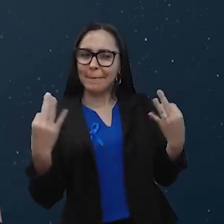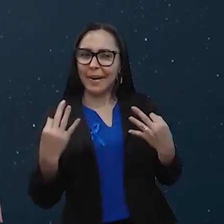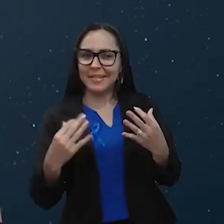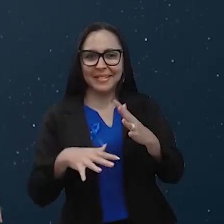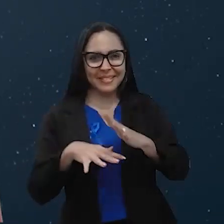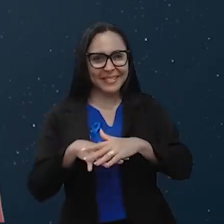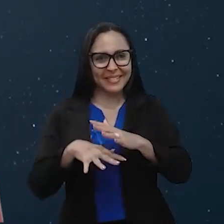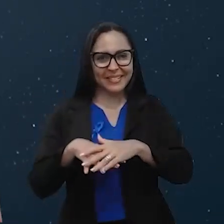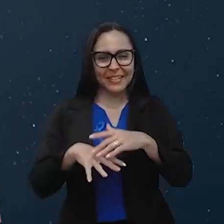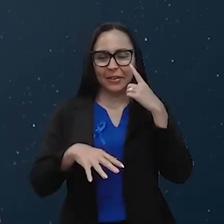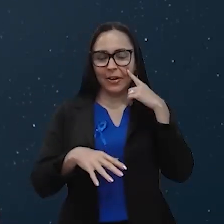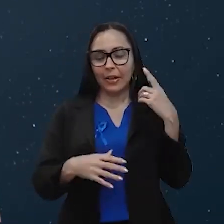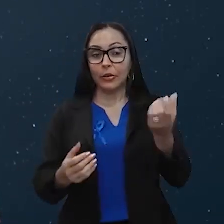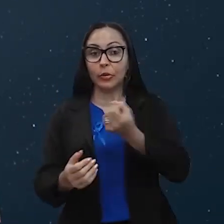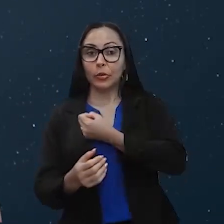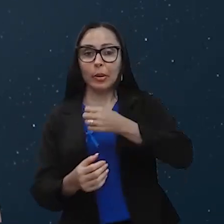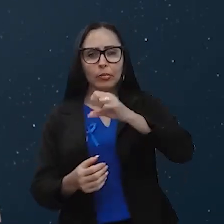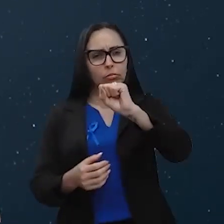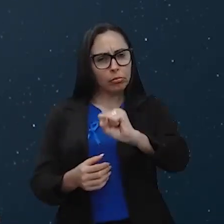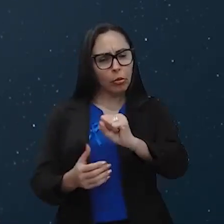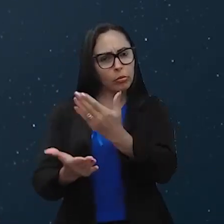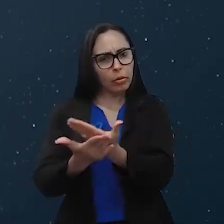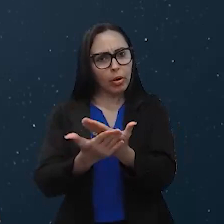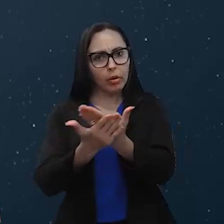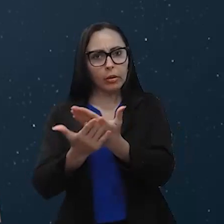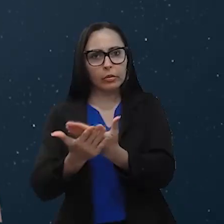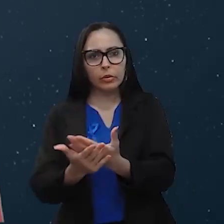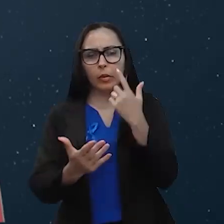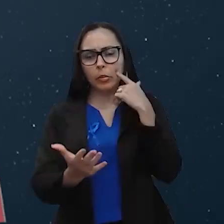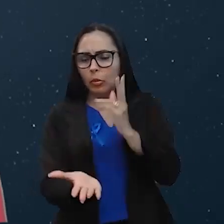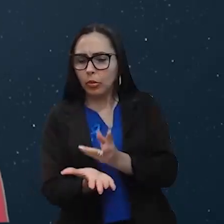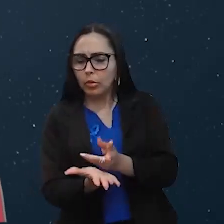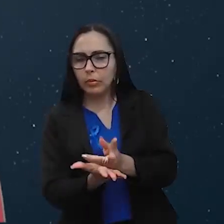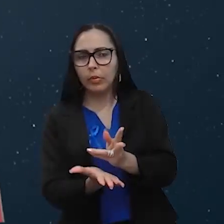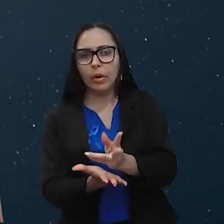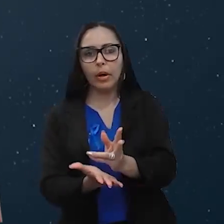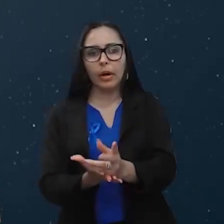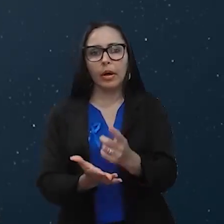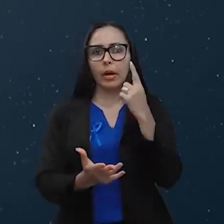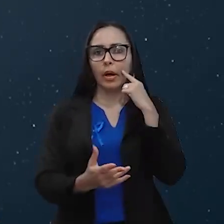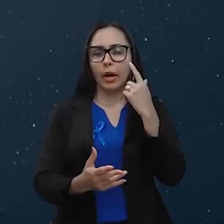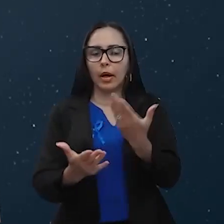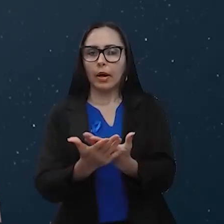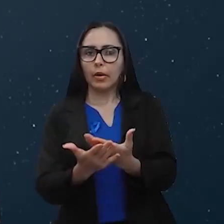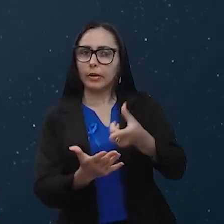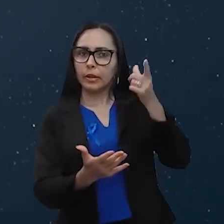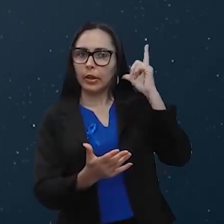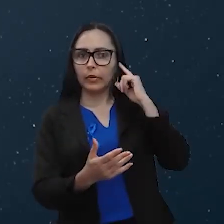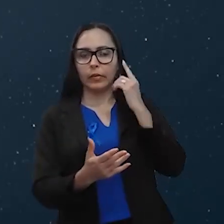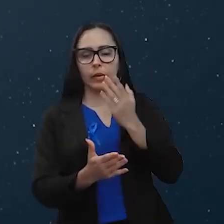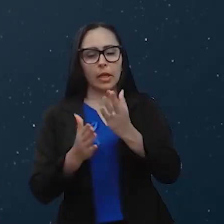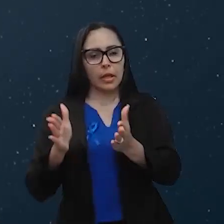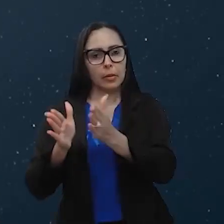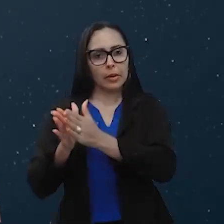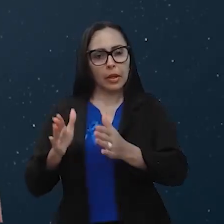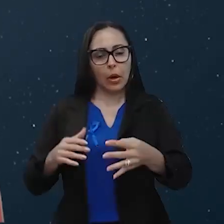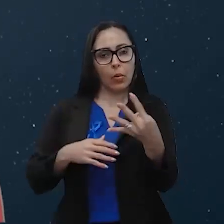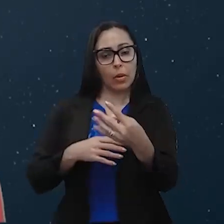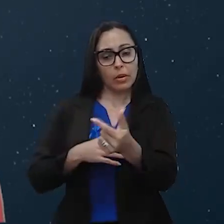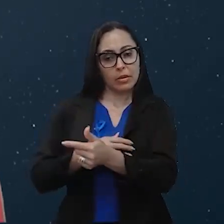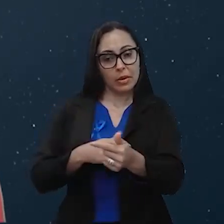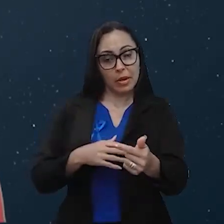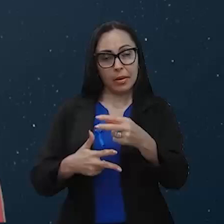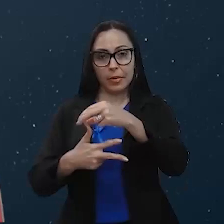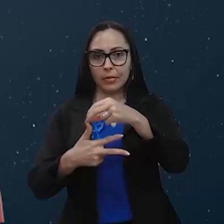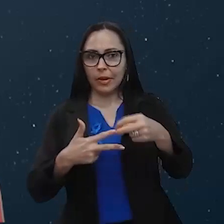número 8, onde daremos continuidade à aula anterior. Você vem comigo nessa quarta semana aqui no Intensivo Enem do